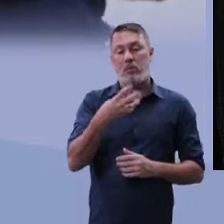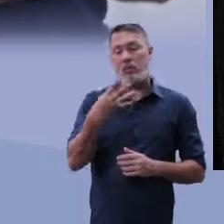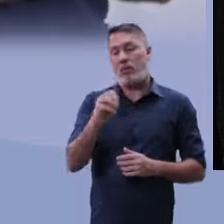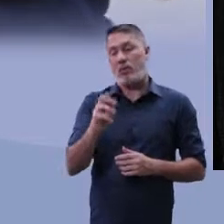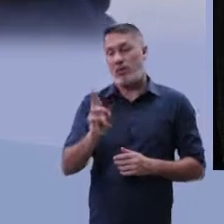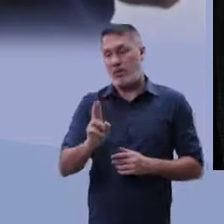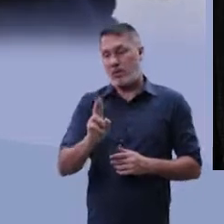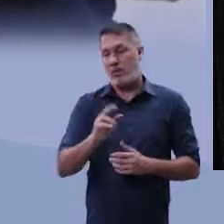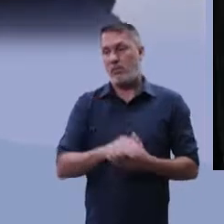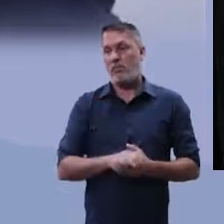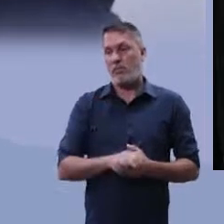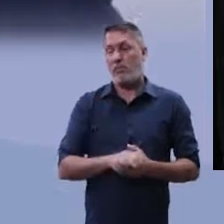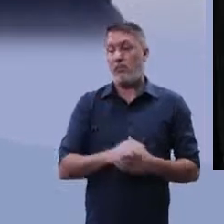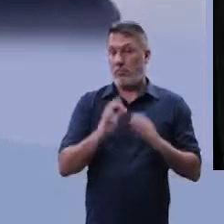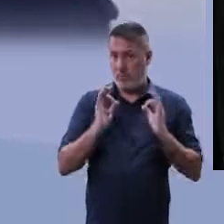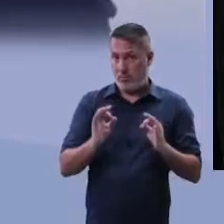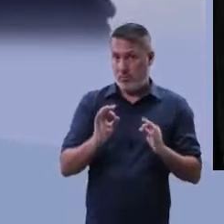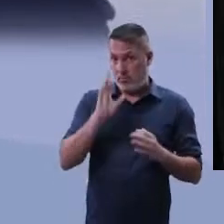mensal de R$